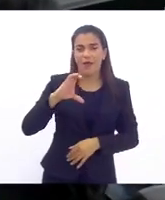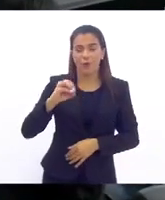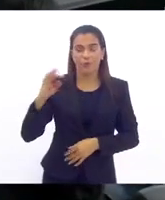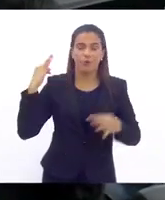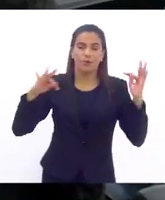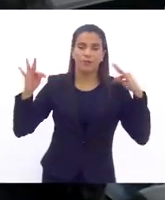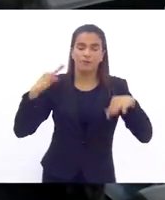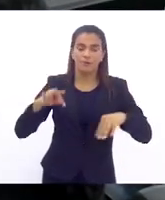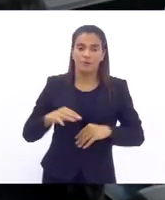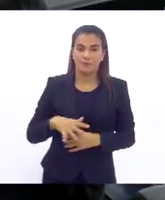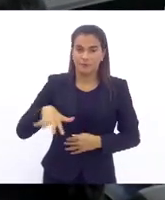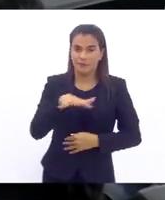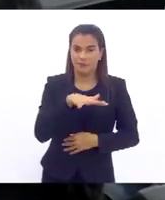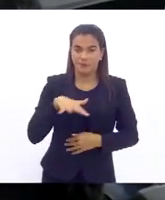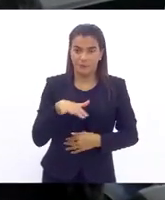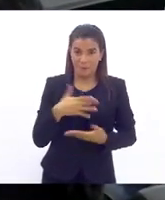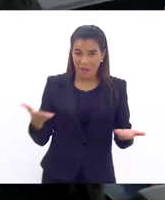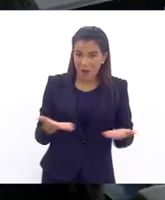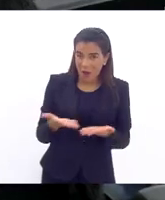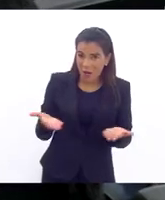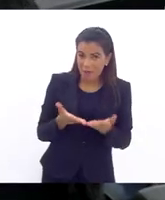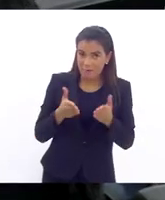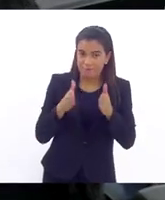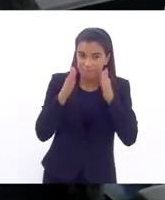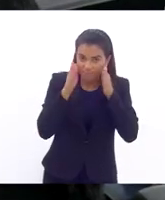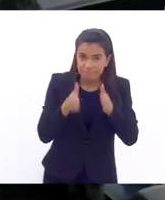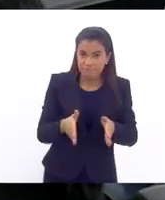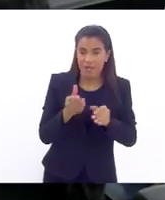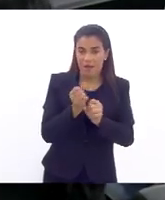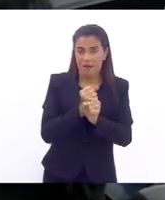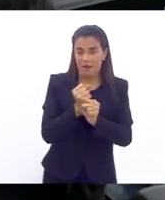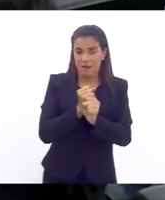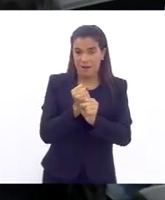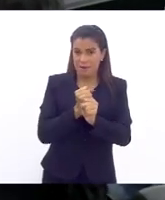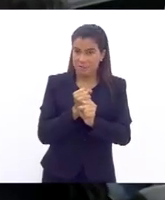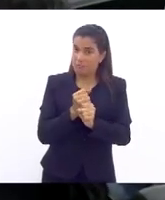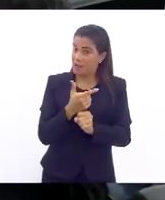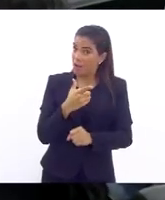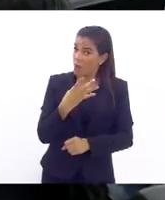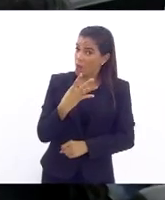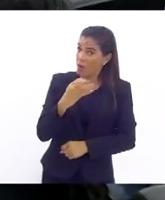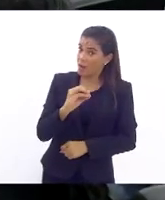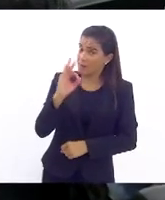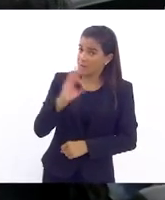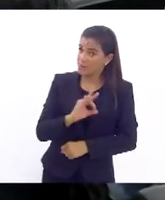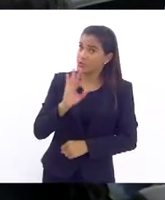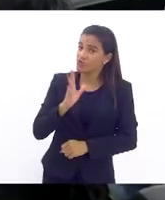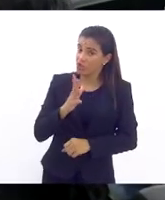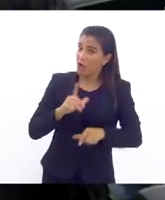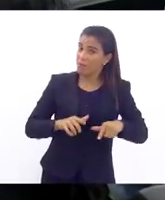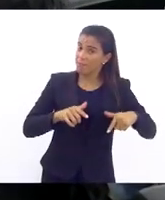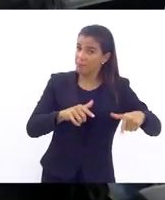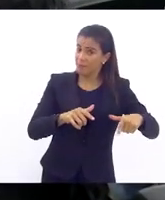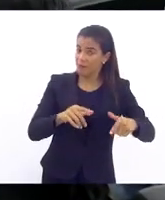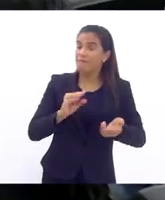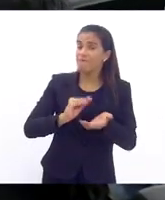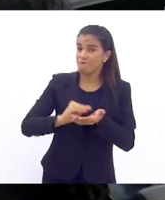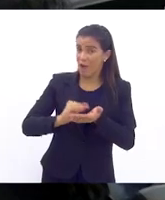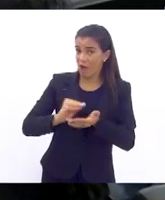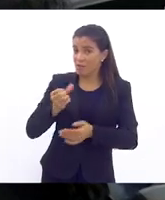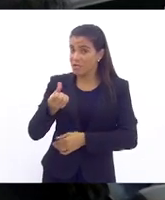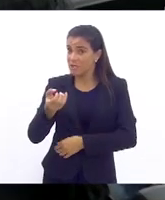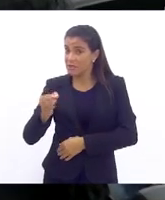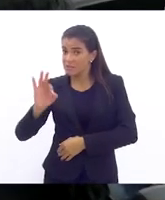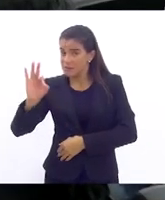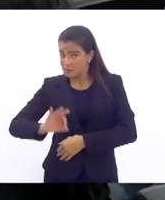Maravilha presente mas para esse ano tem continua a gente tá 40% a gente está em execução 40% executado e a gente tem a pretensão iniciando executar os